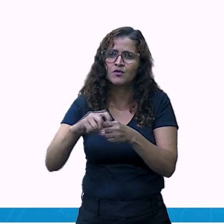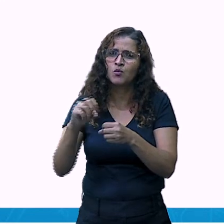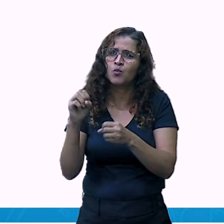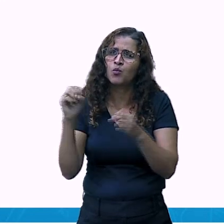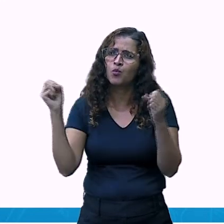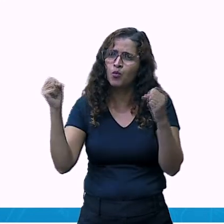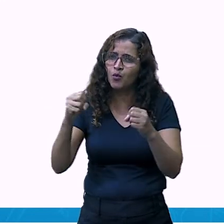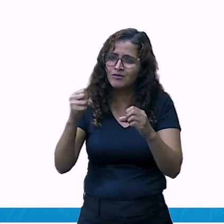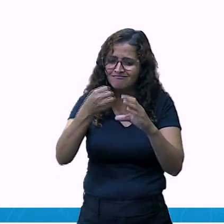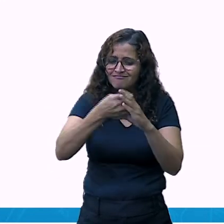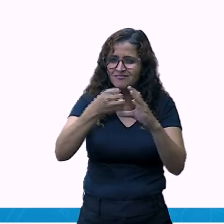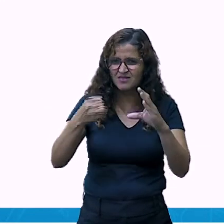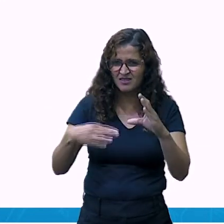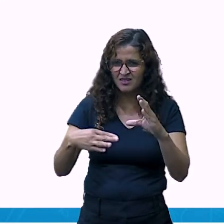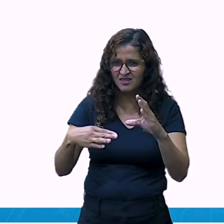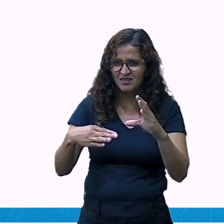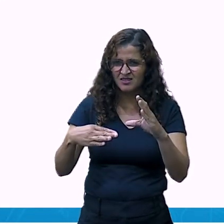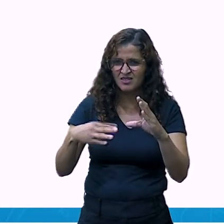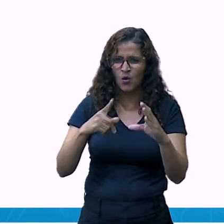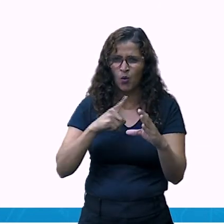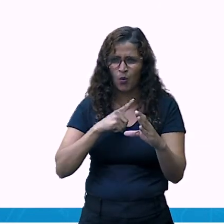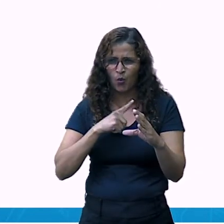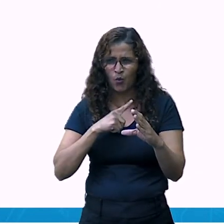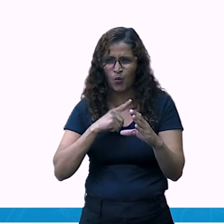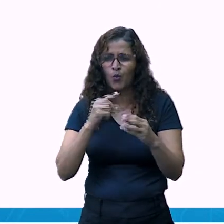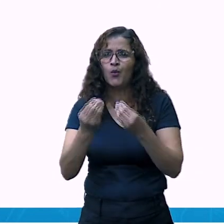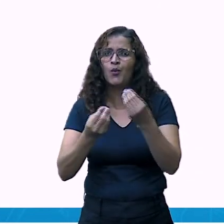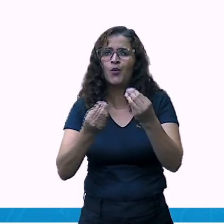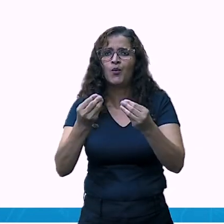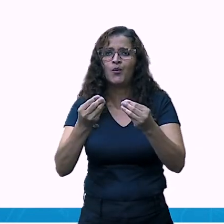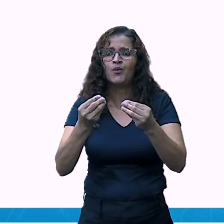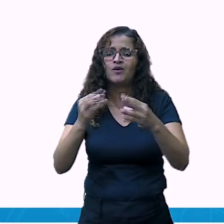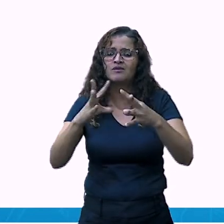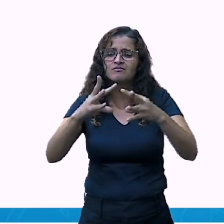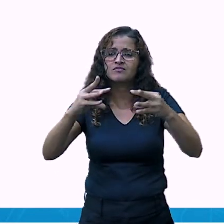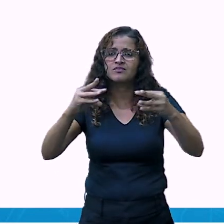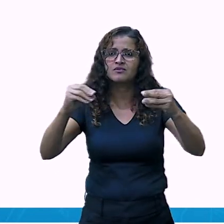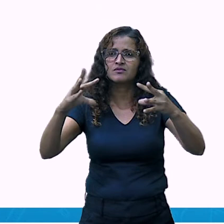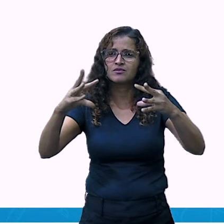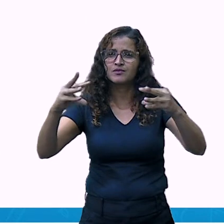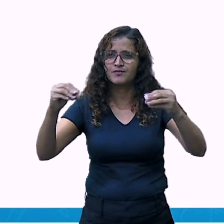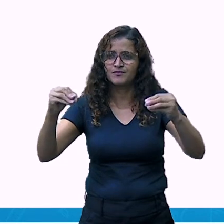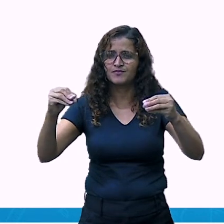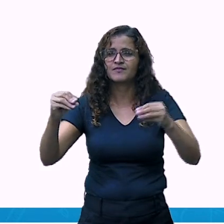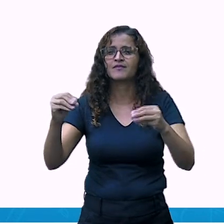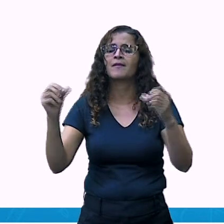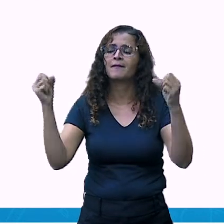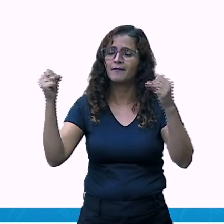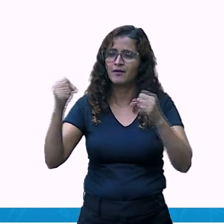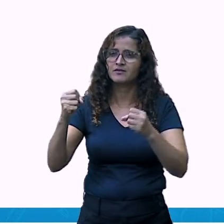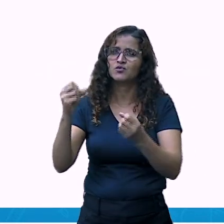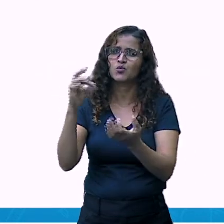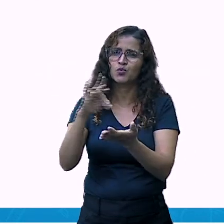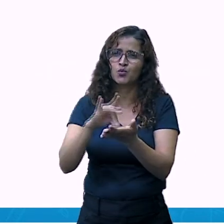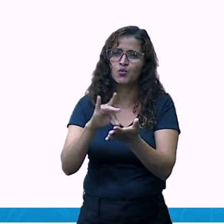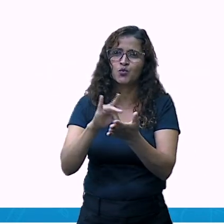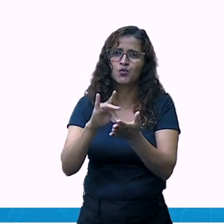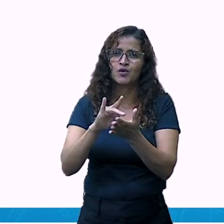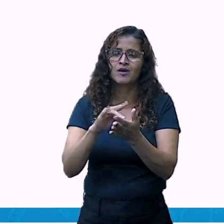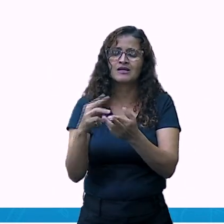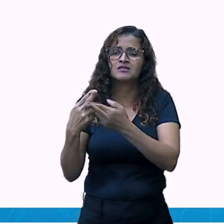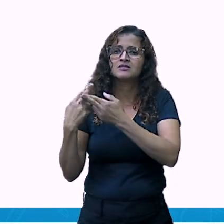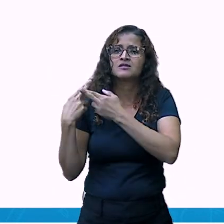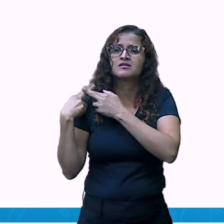classificados como seres decompositores? Verdade. Fungos e bactérias têm a